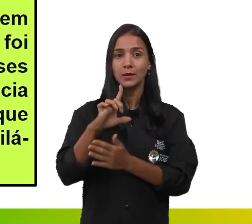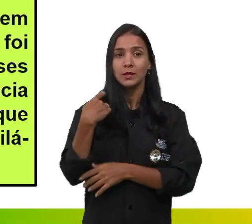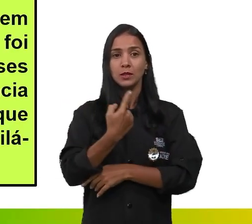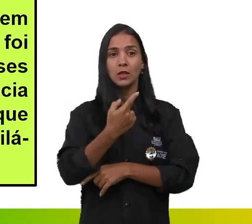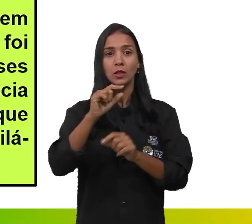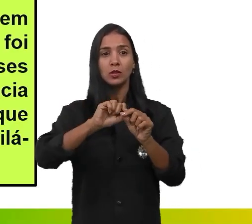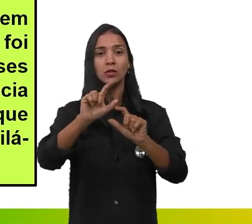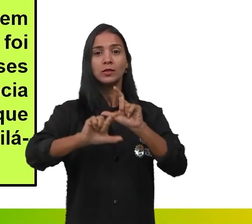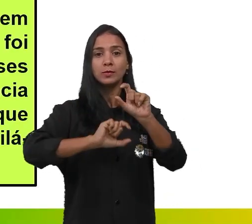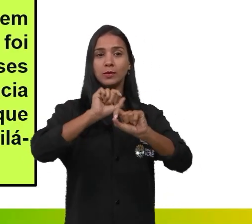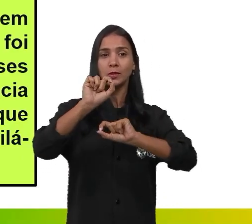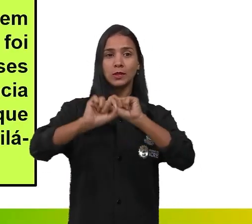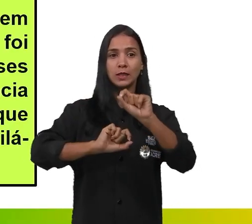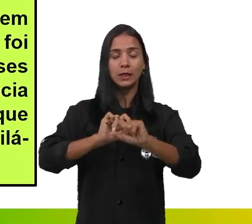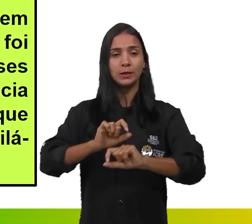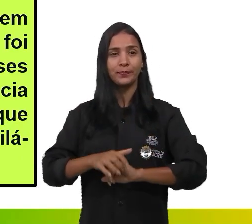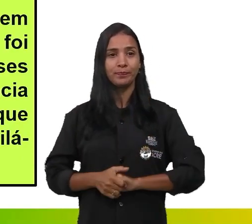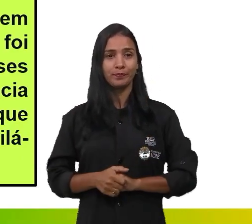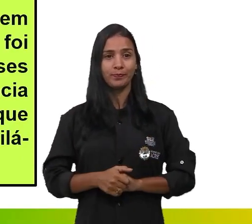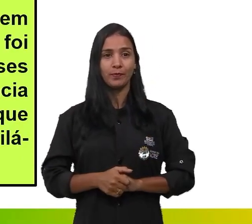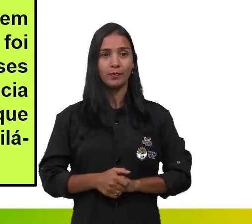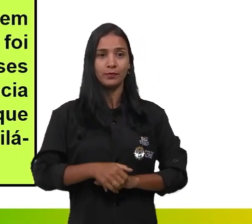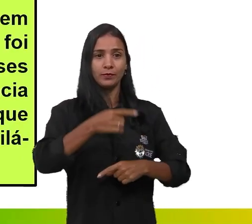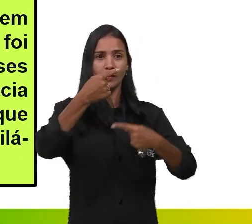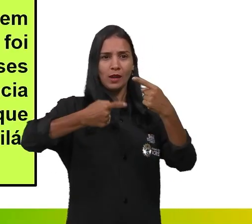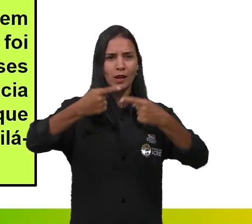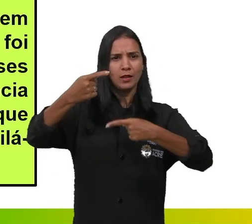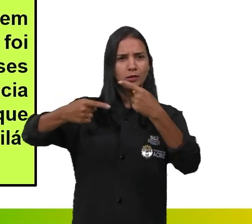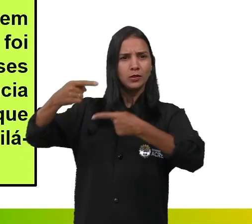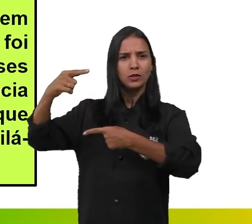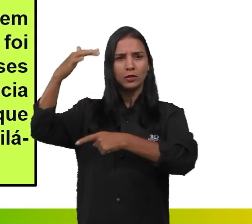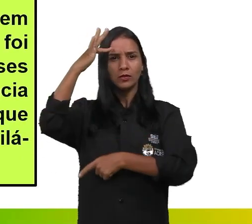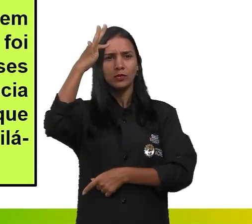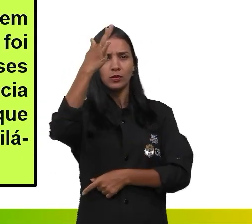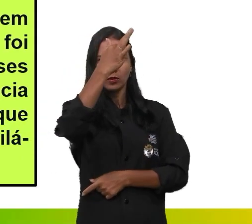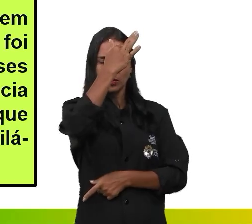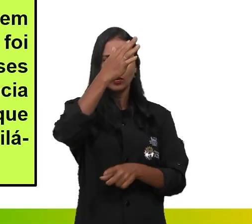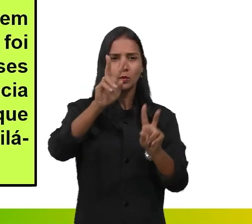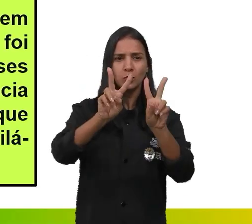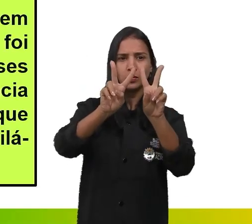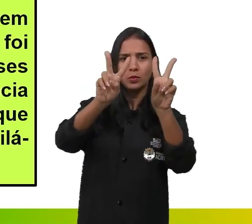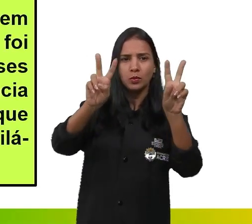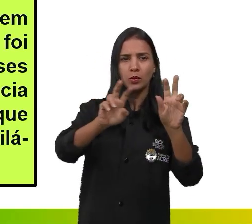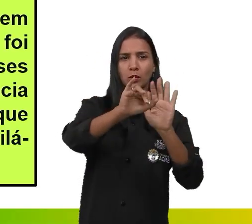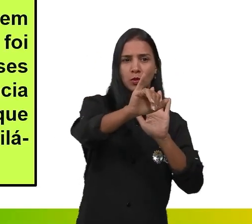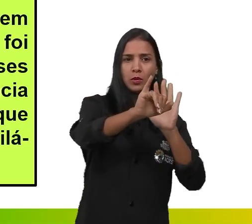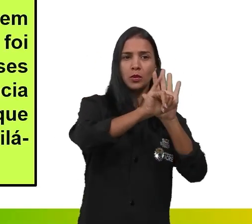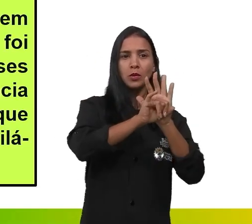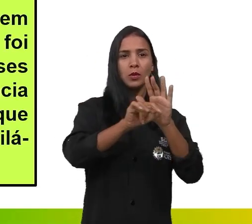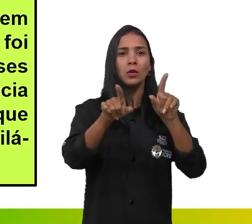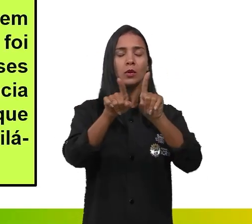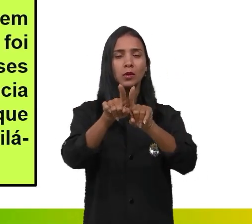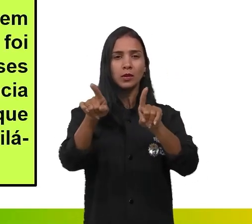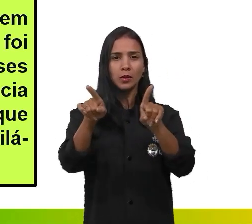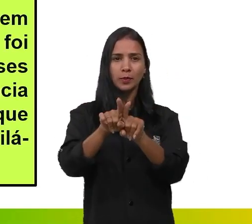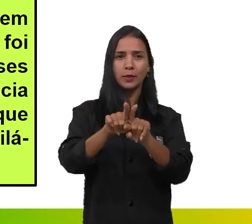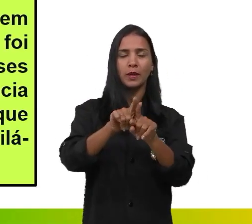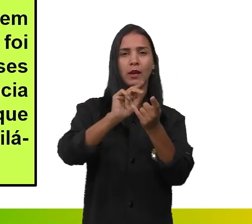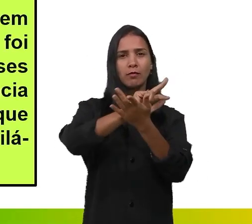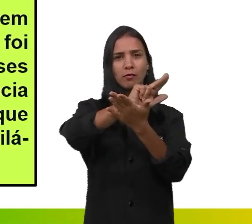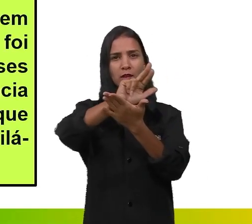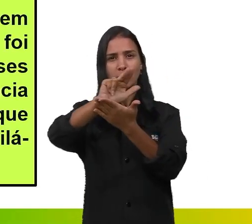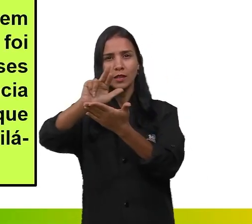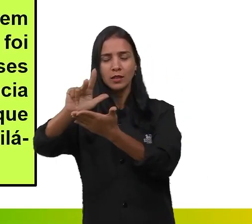o seguinte: a discussão filosófica sobre identidade e alteridade é essencial